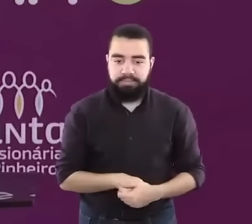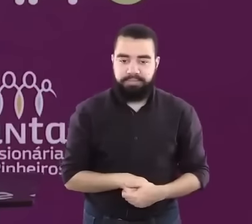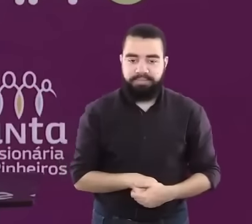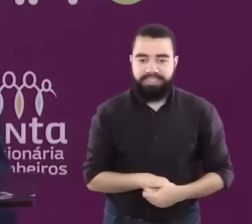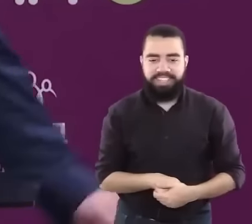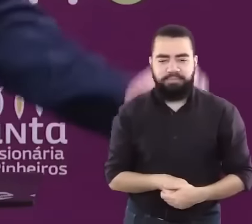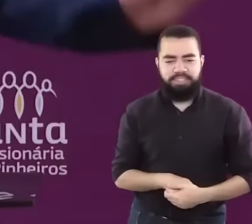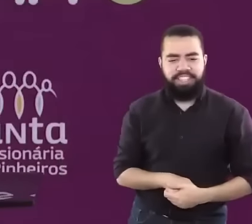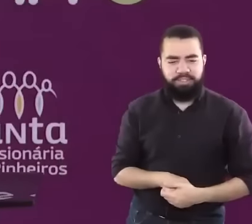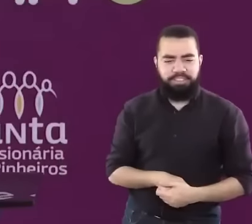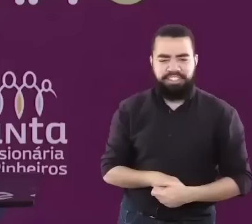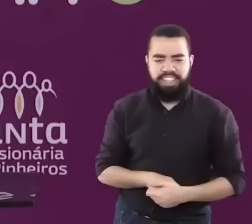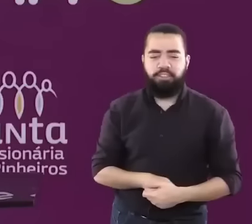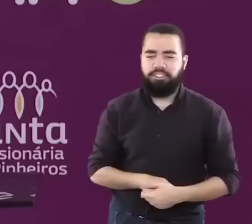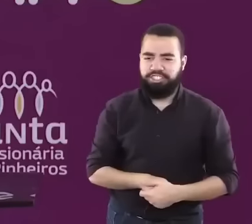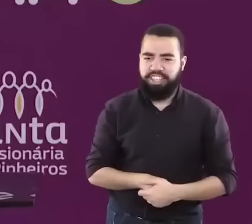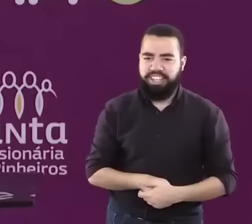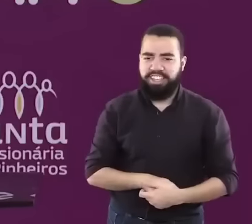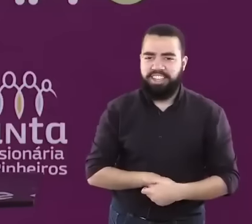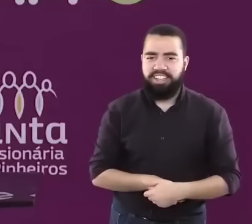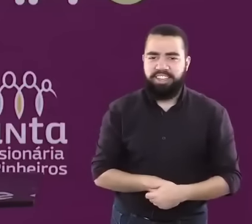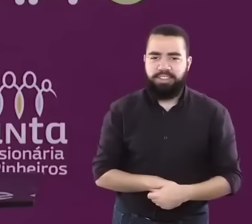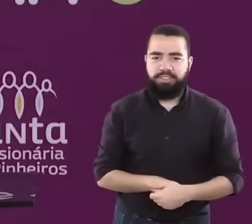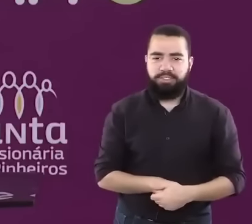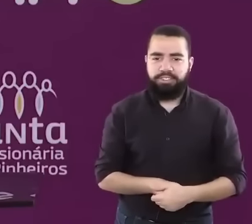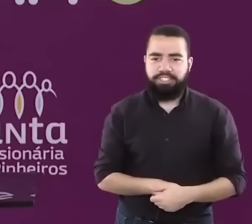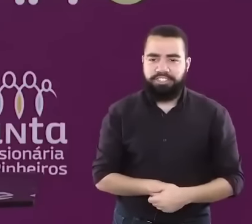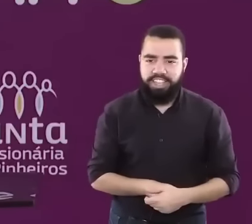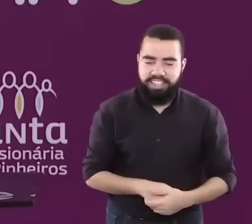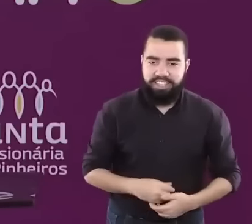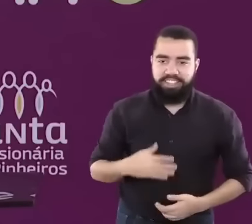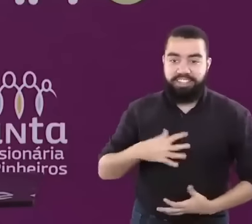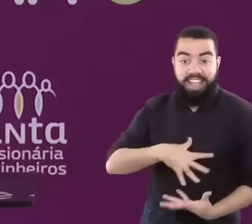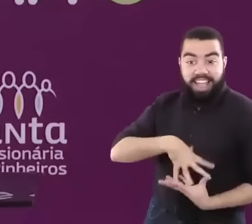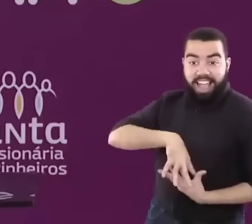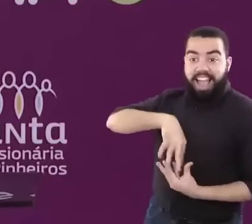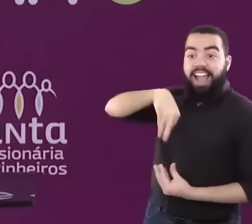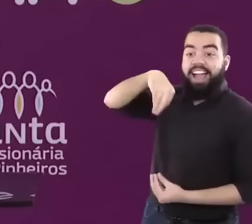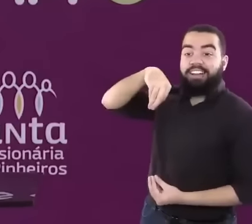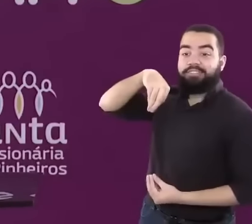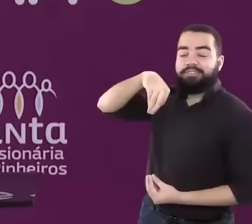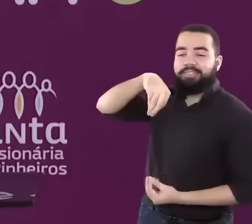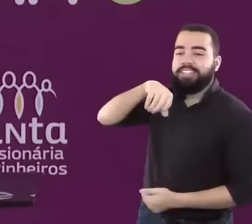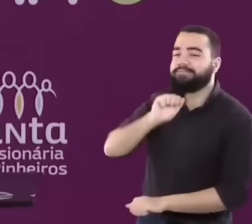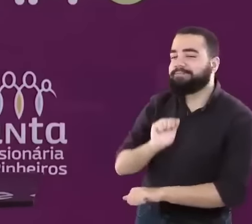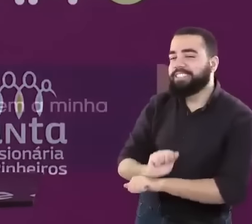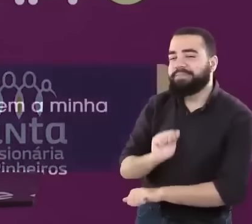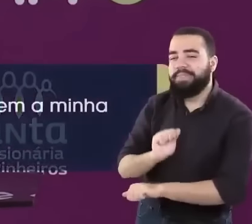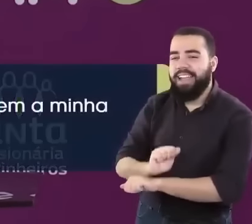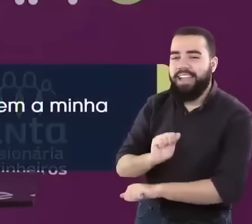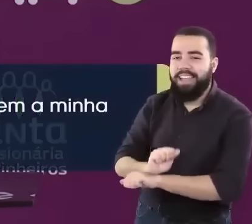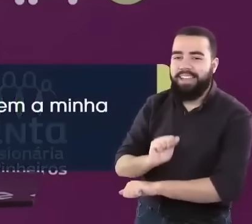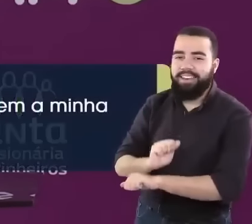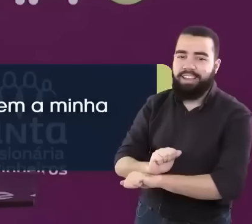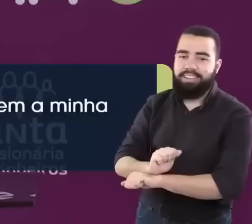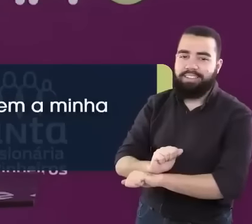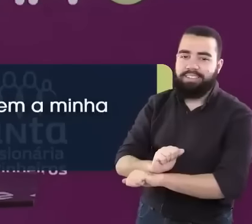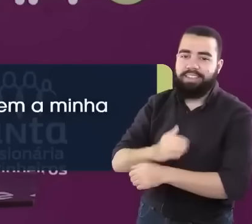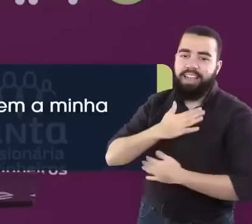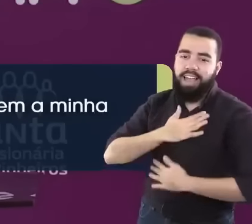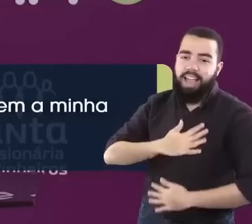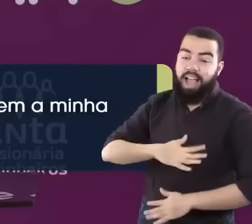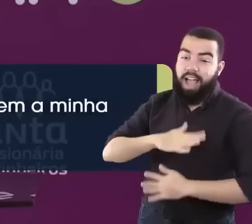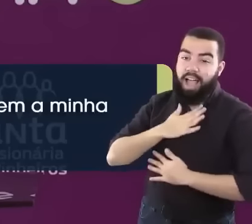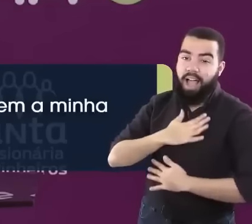assim em Deus ó minha alma espera Porque Dele vem